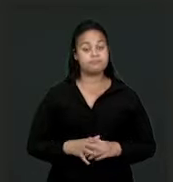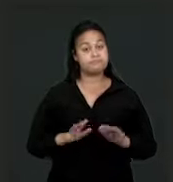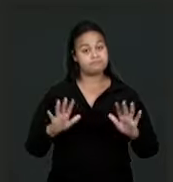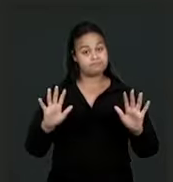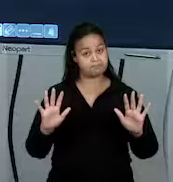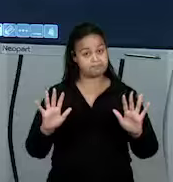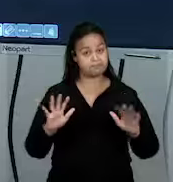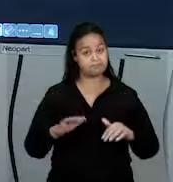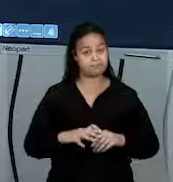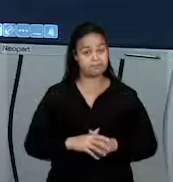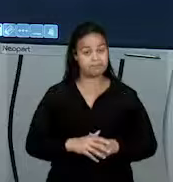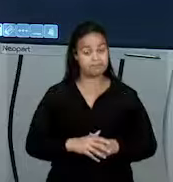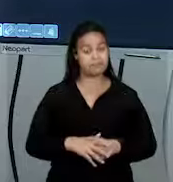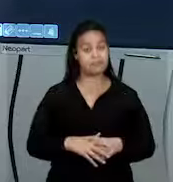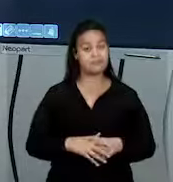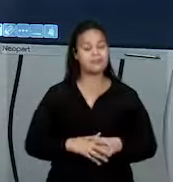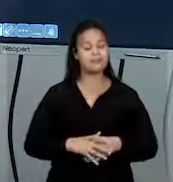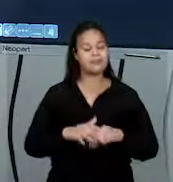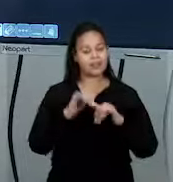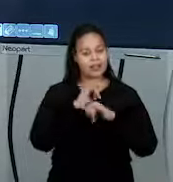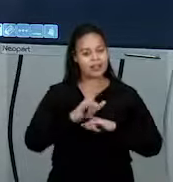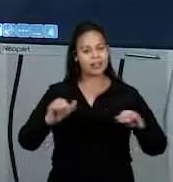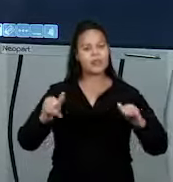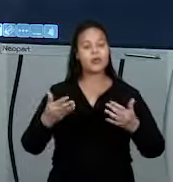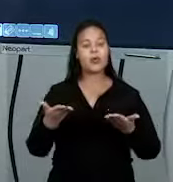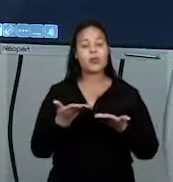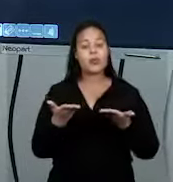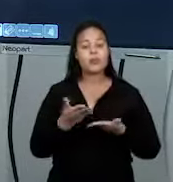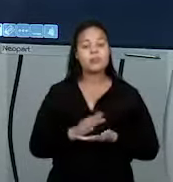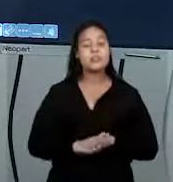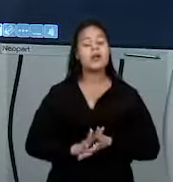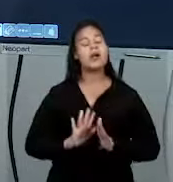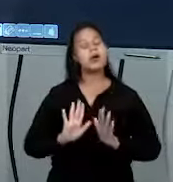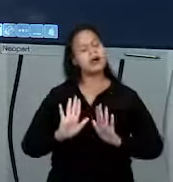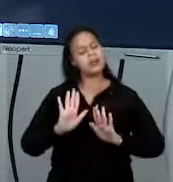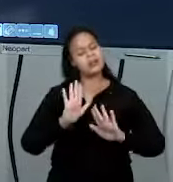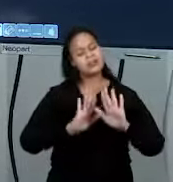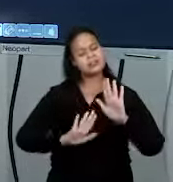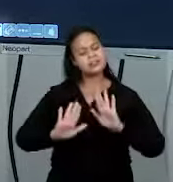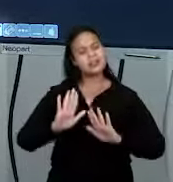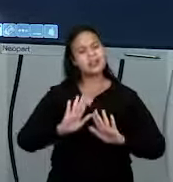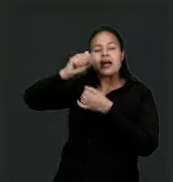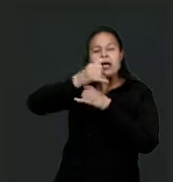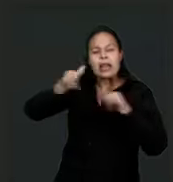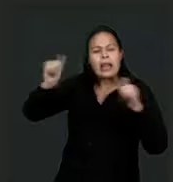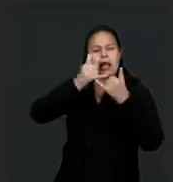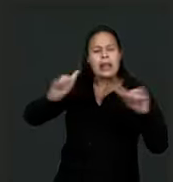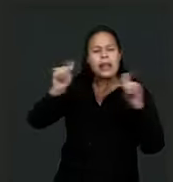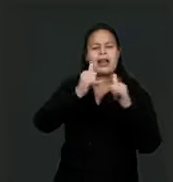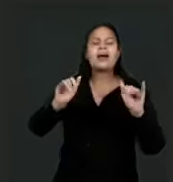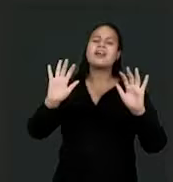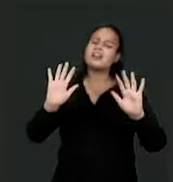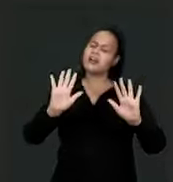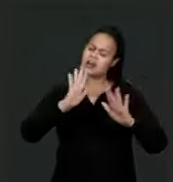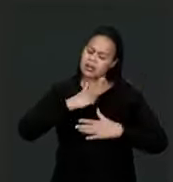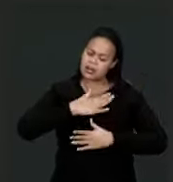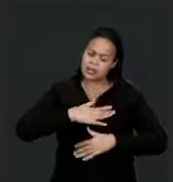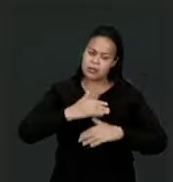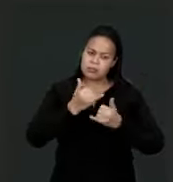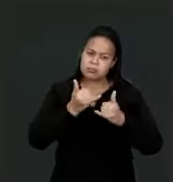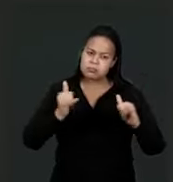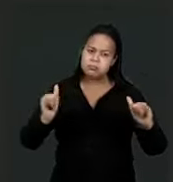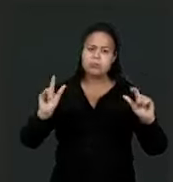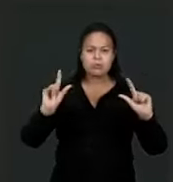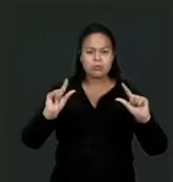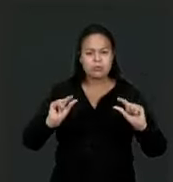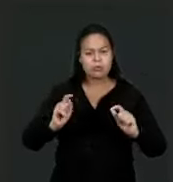Bem, e o nosso recadinho de hoje? Economize energia. Aproveite a iluminação